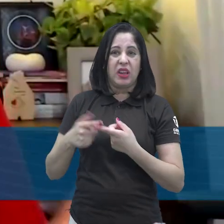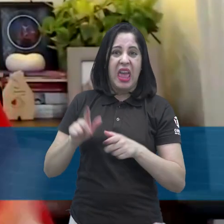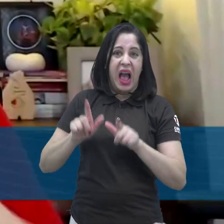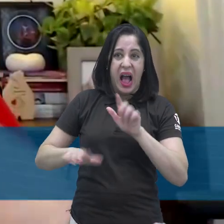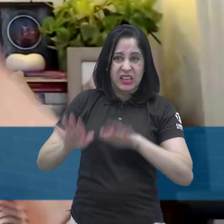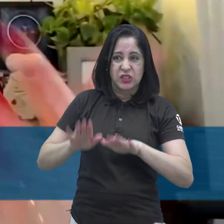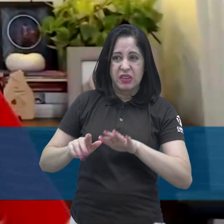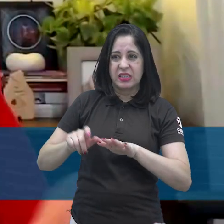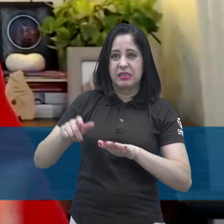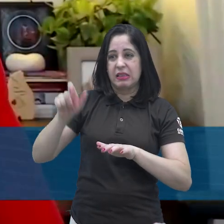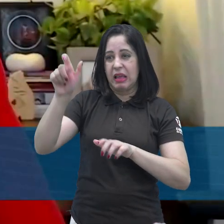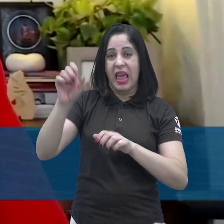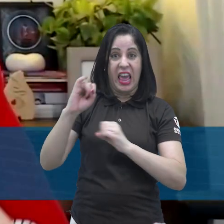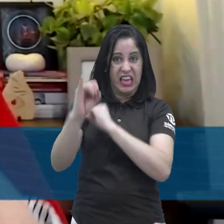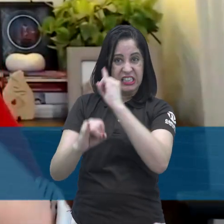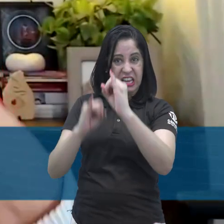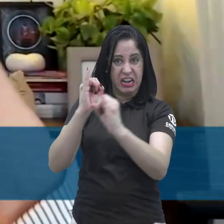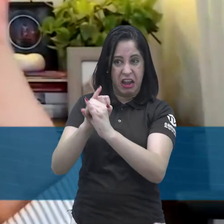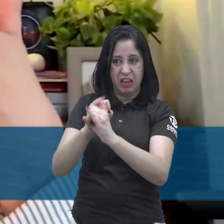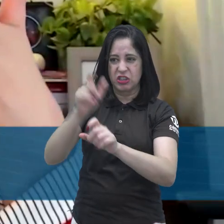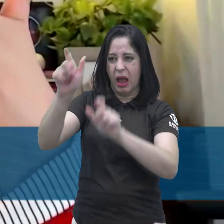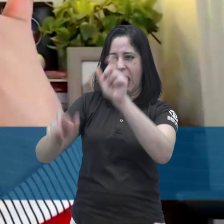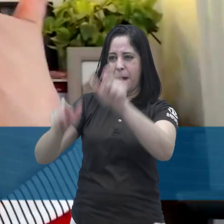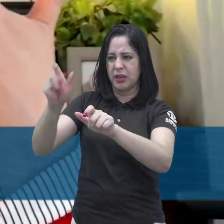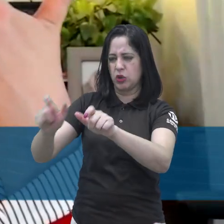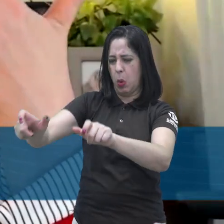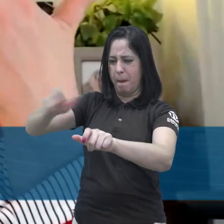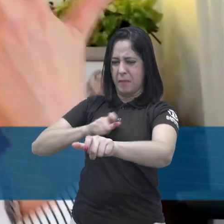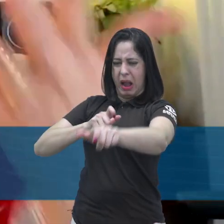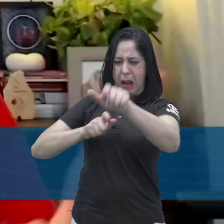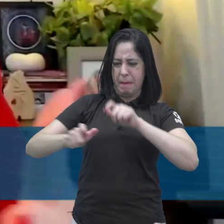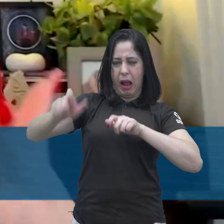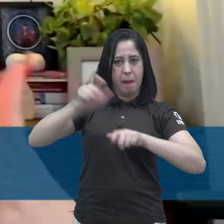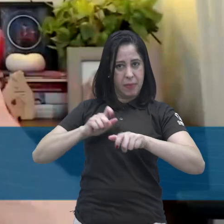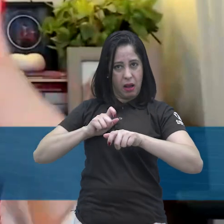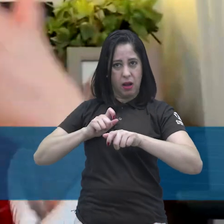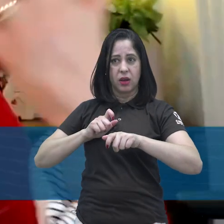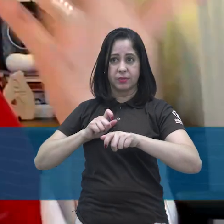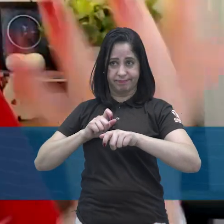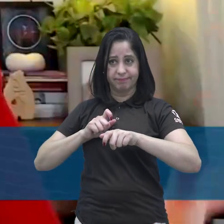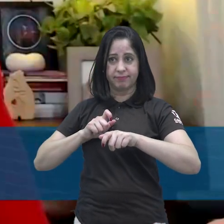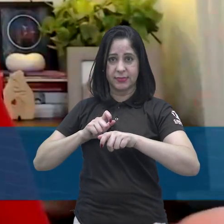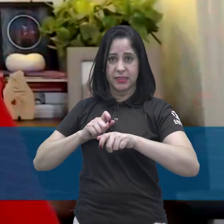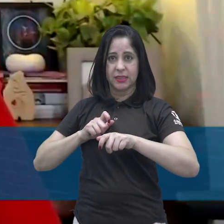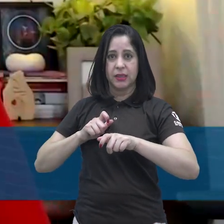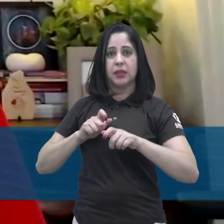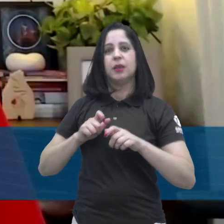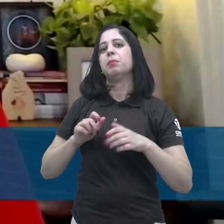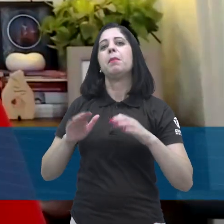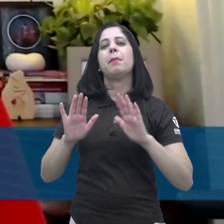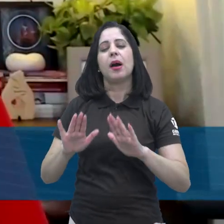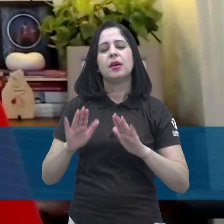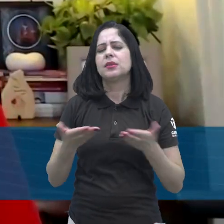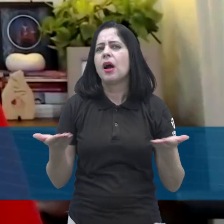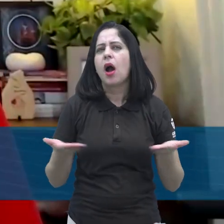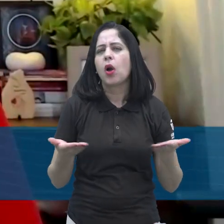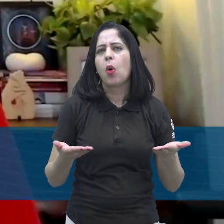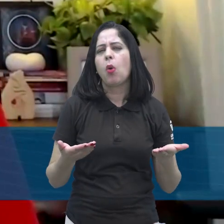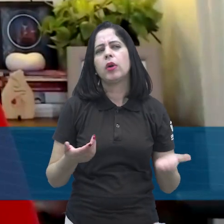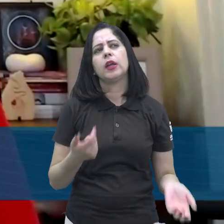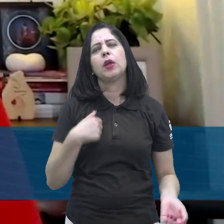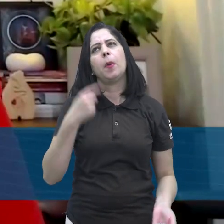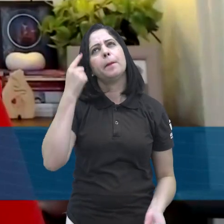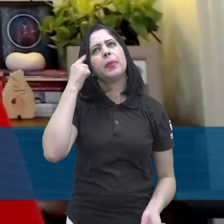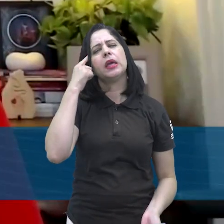coisas para você, vão vir haters, você vai ter que se expor mais, a sua imagem vai ficar mais exposta. Mas